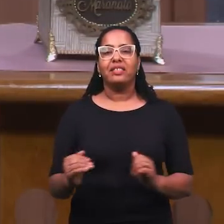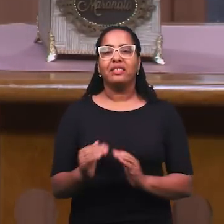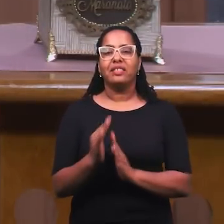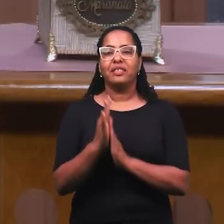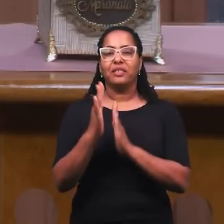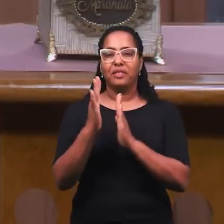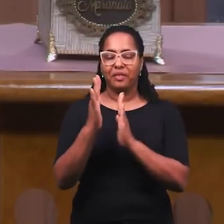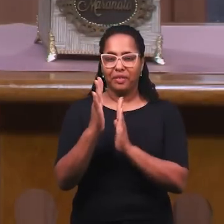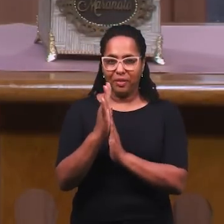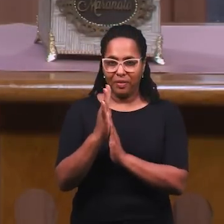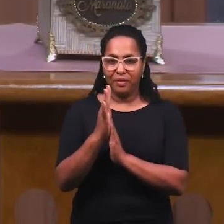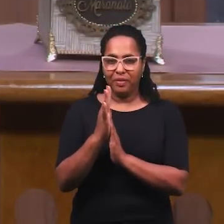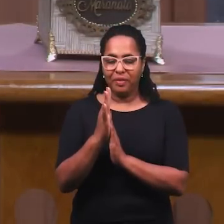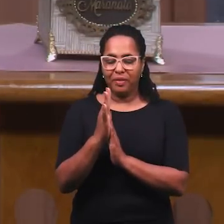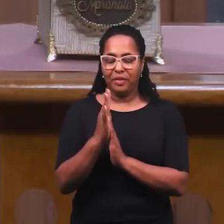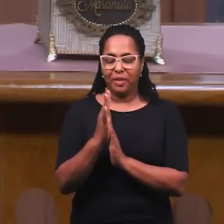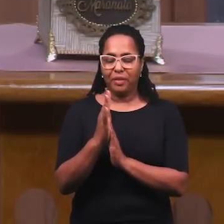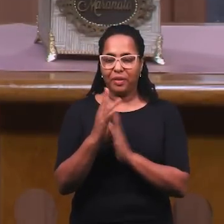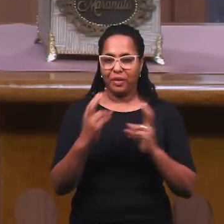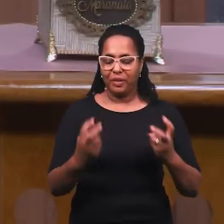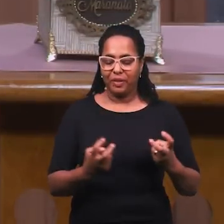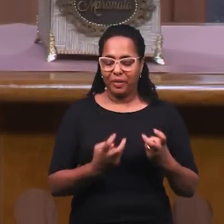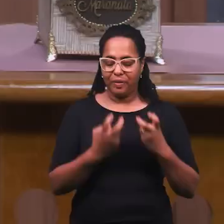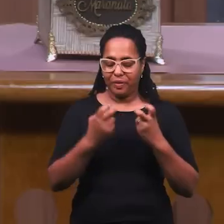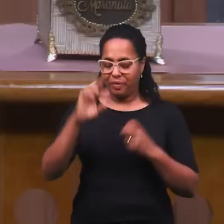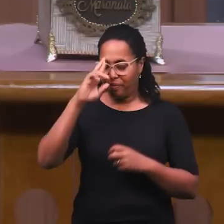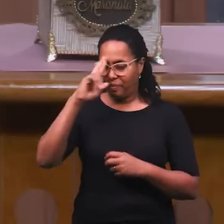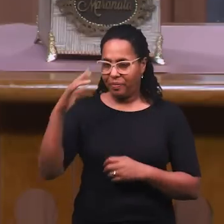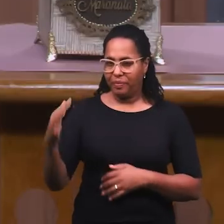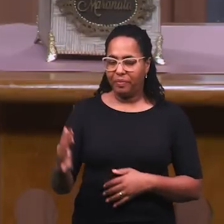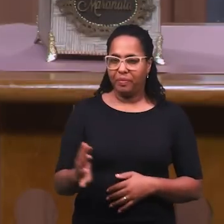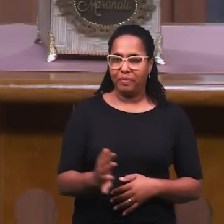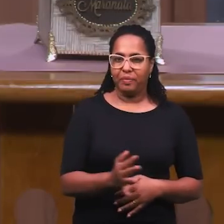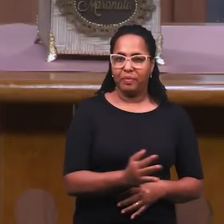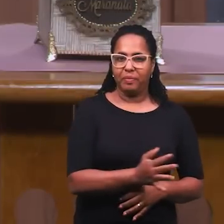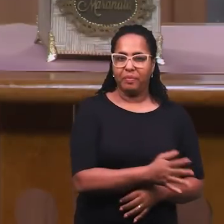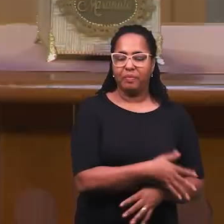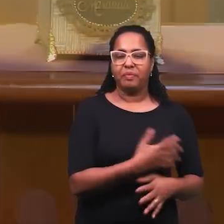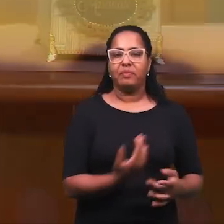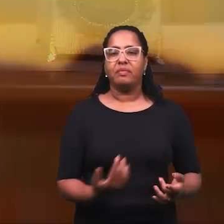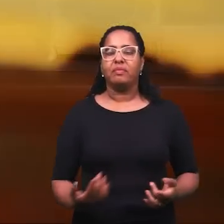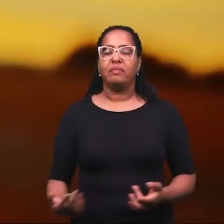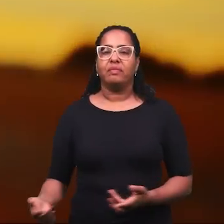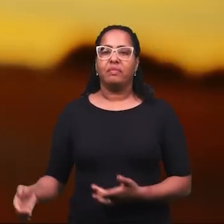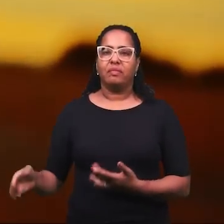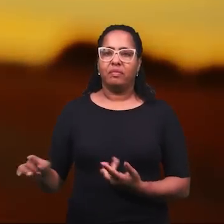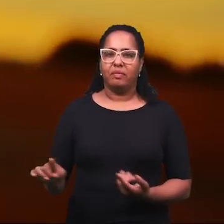agora cantar um louvor de clamor ao Senhor nosso Deus.